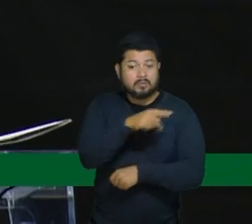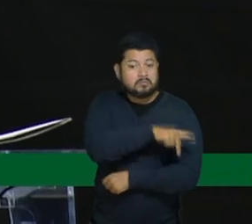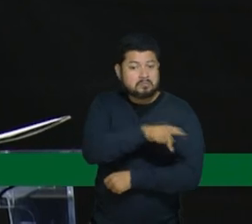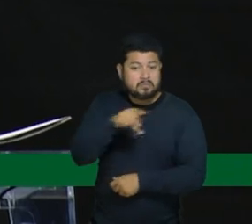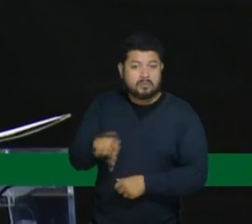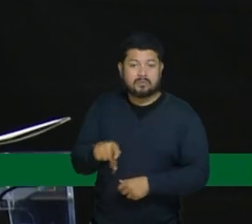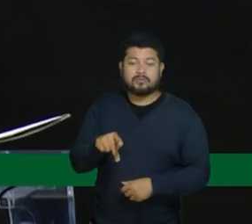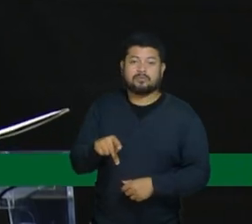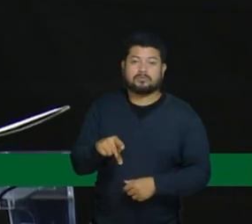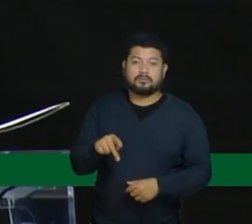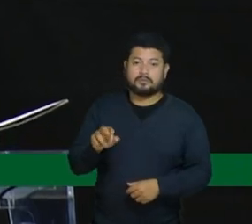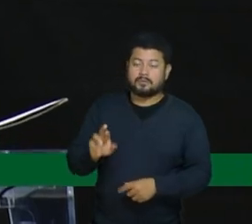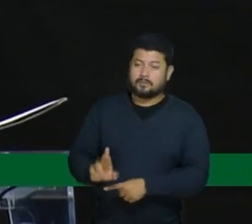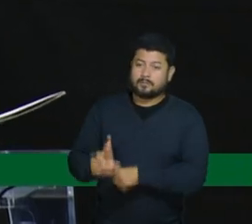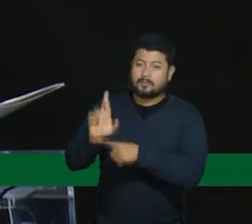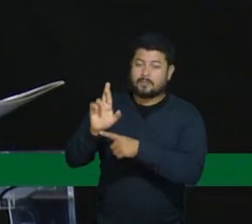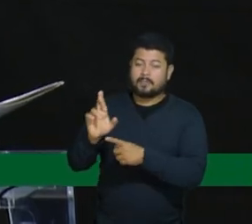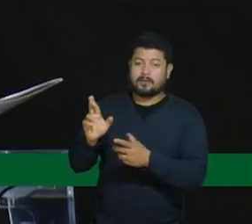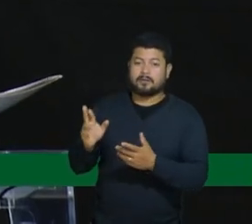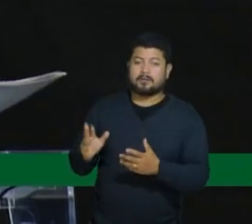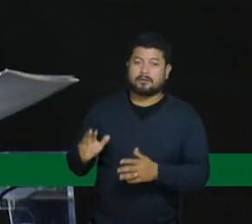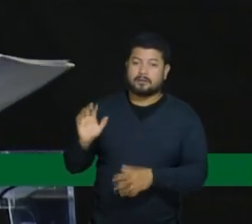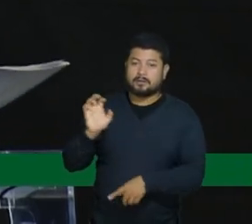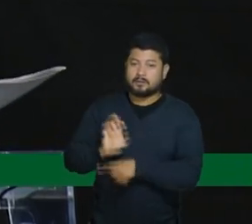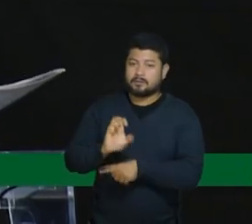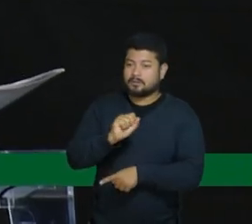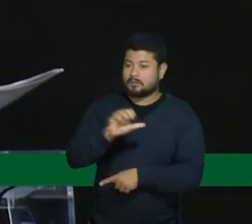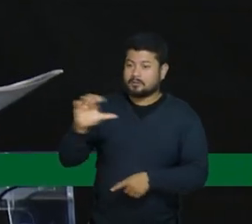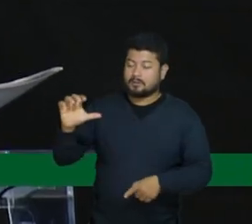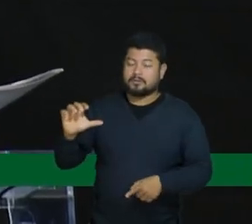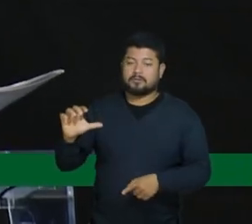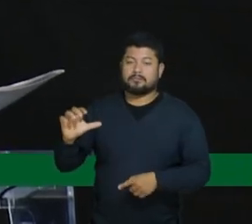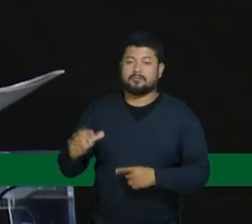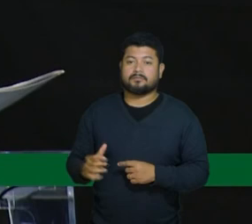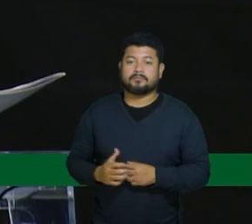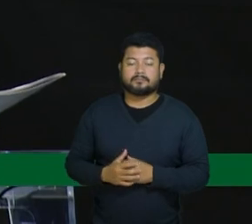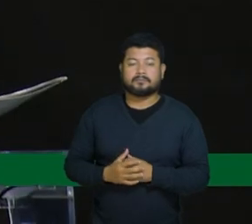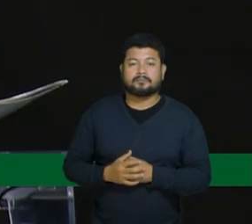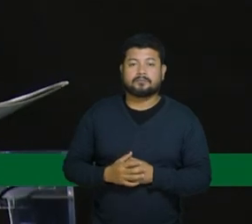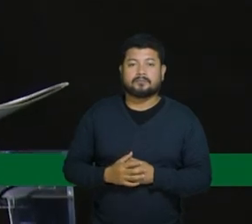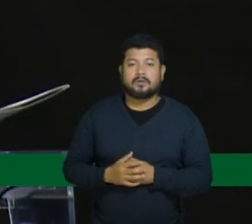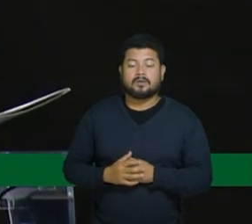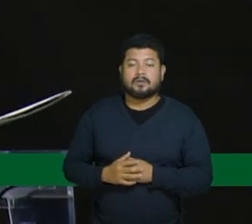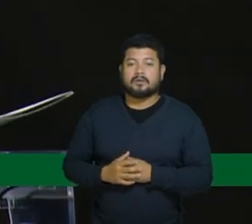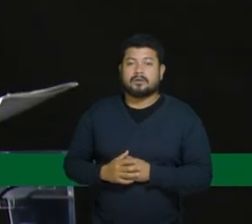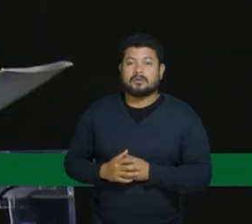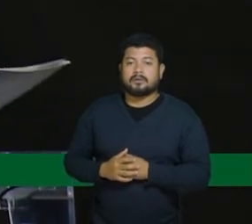que representará Santa Catarina em turnês internacionais.